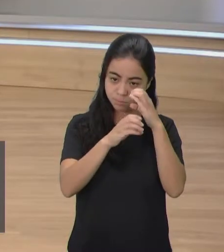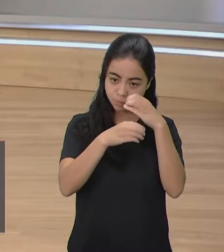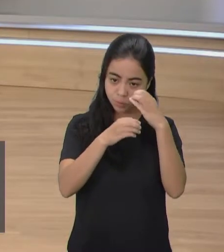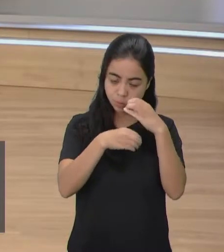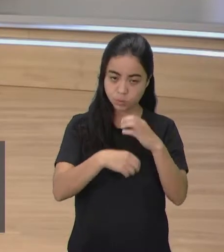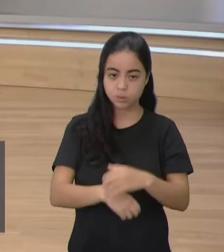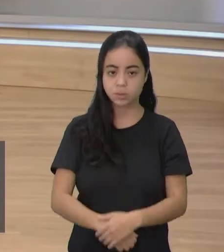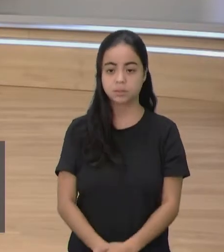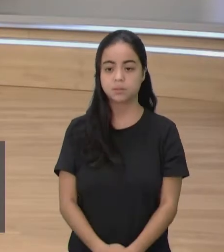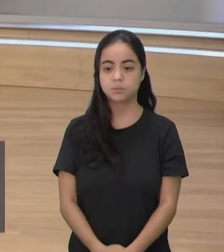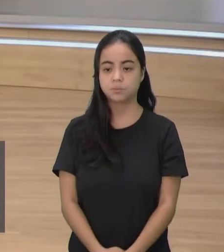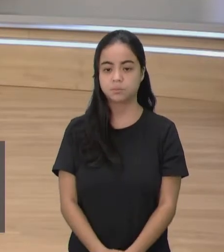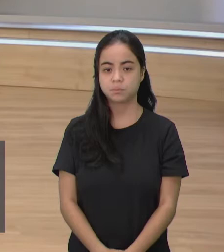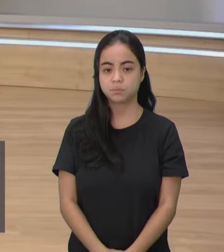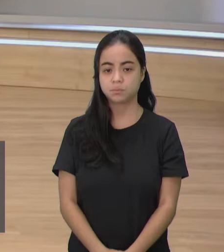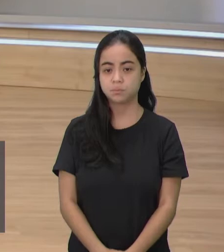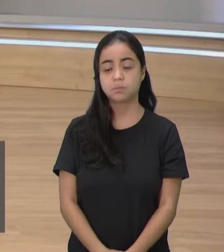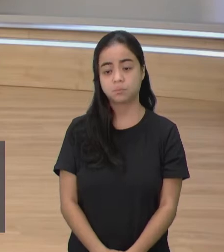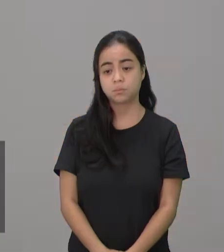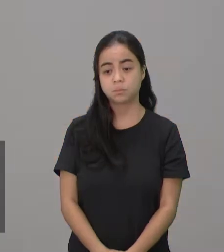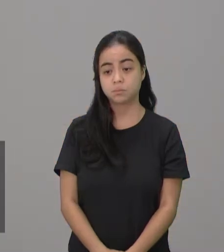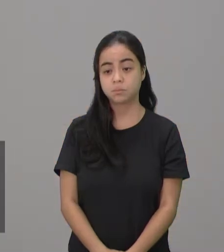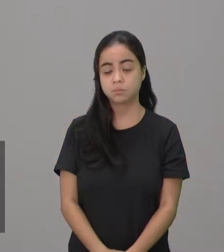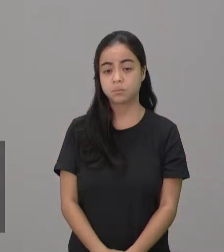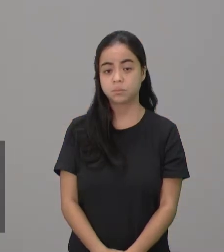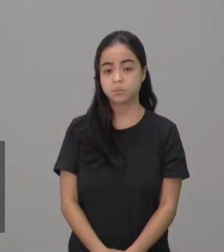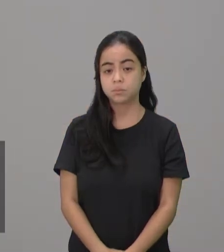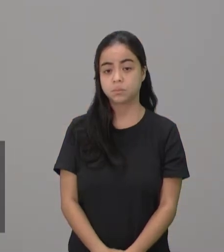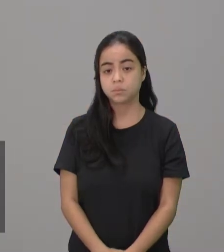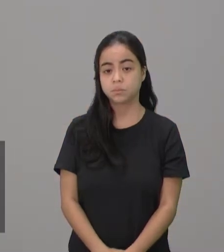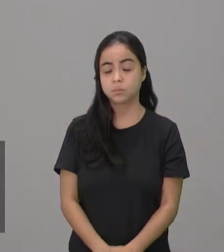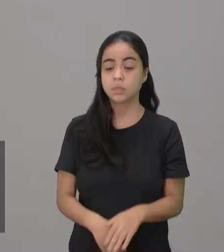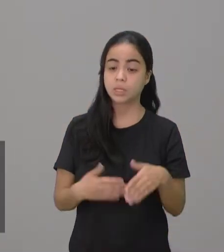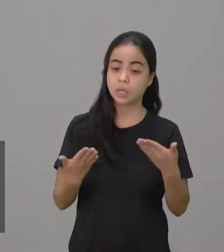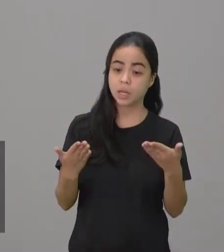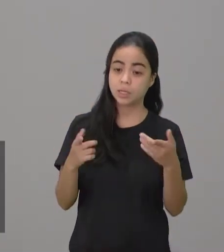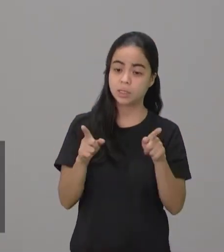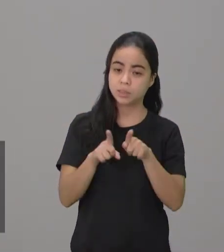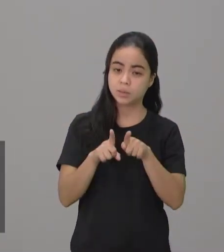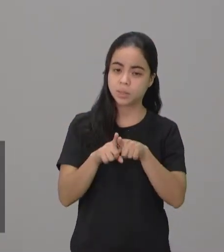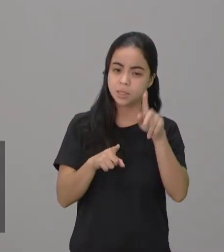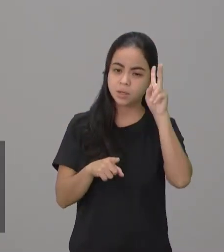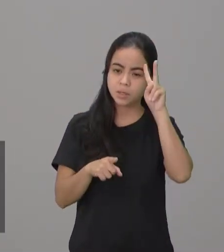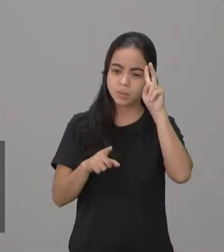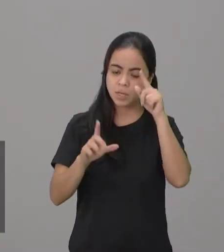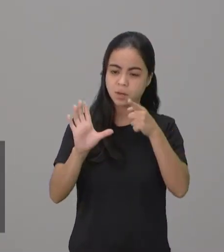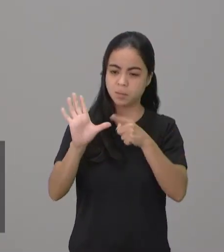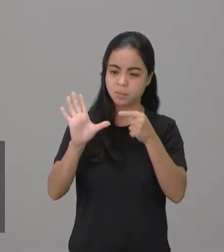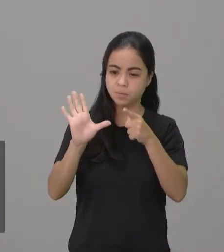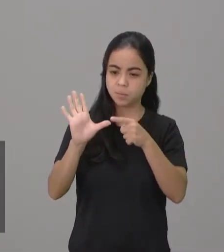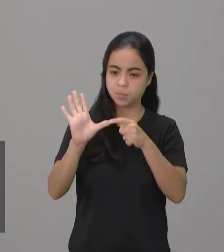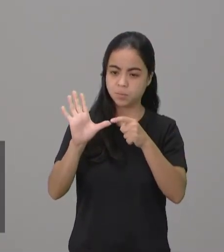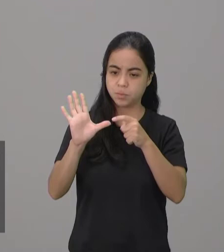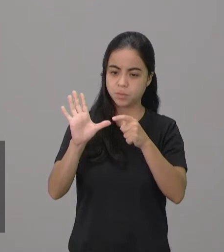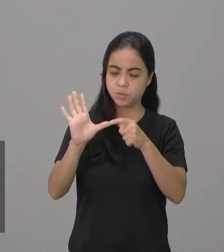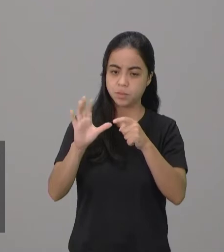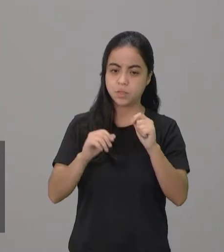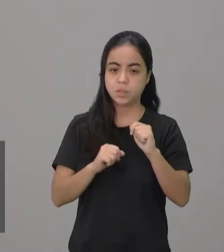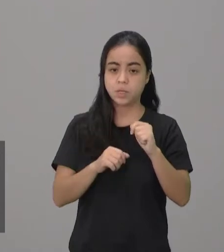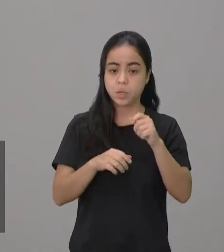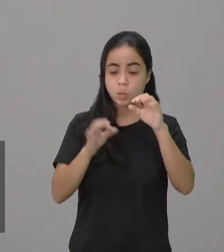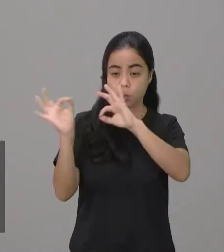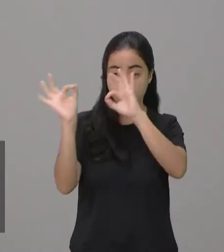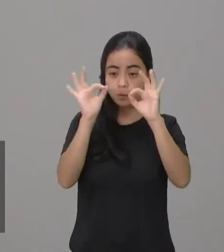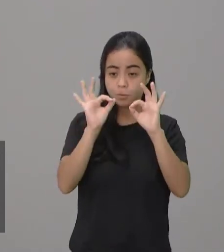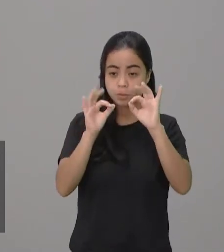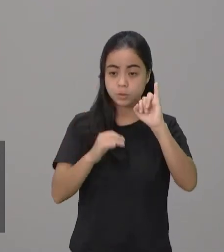biológicas. Acho que é assim. Então, a propósito disso, você lembrou do polegar opositor, eu falei do Ilha das Flores, que é um vídeo